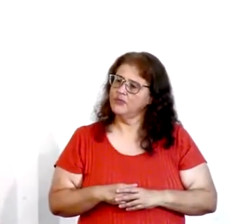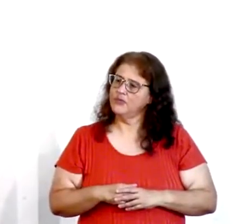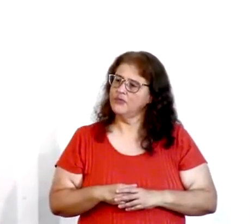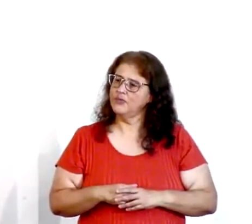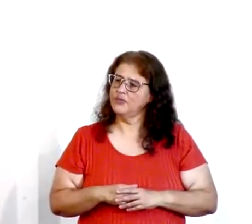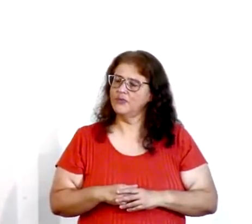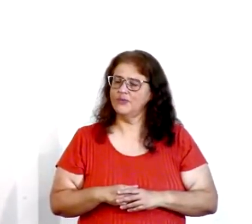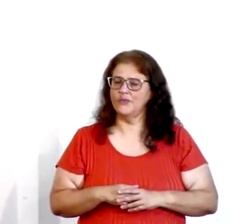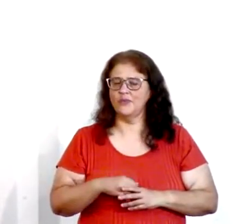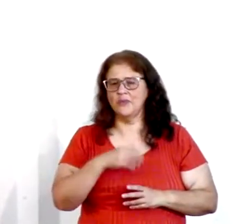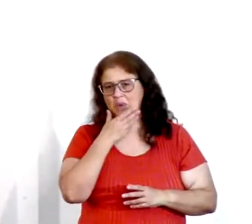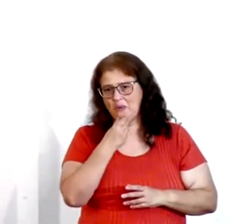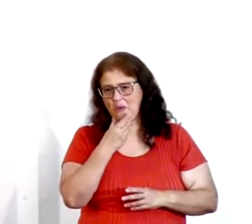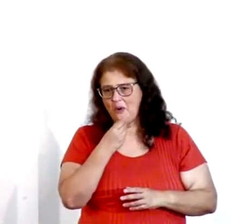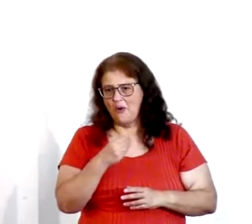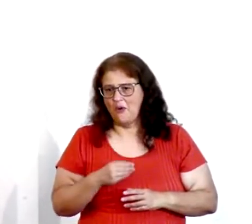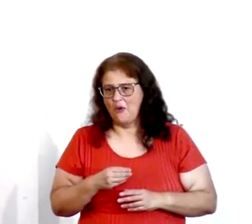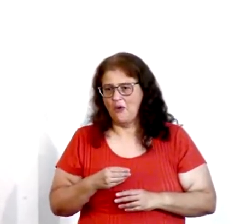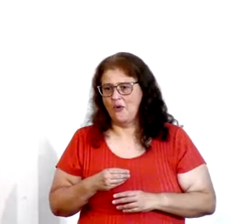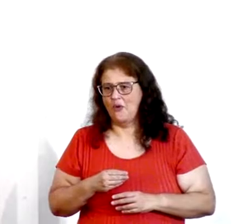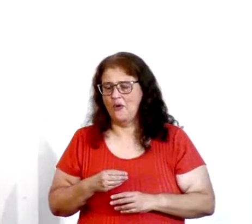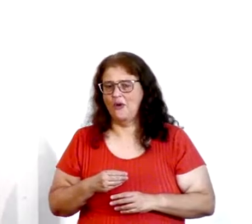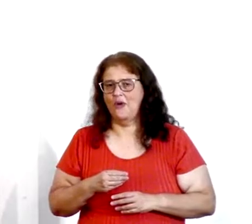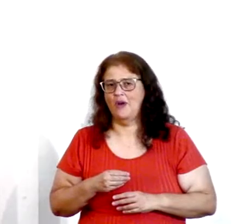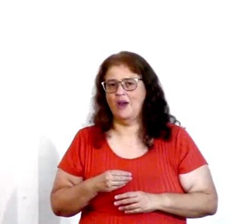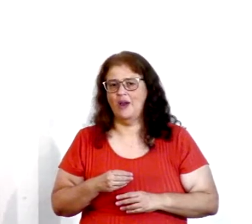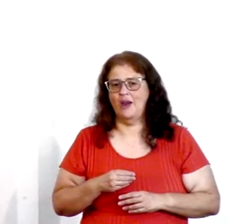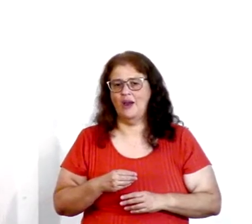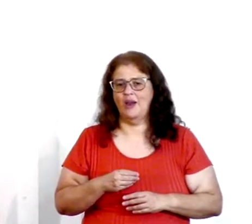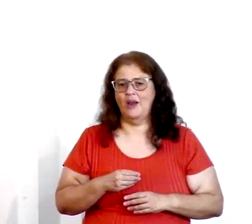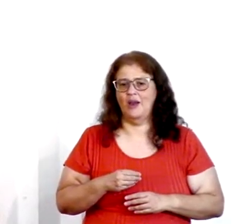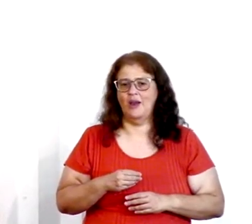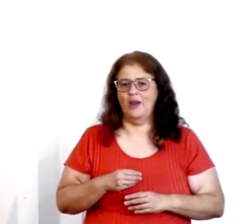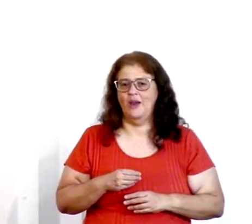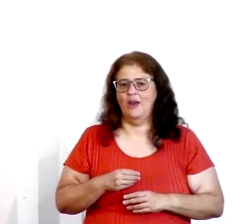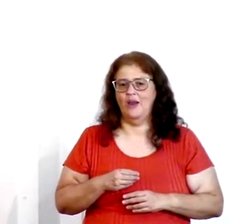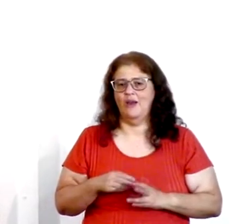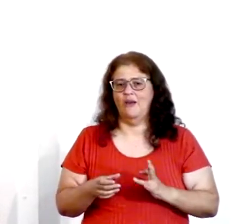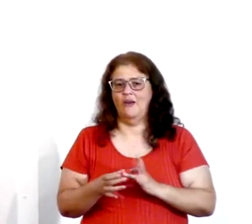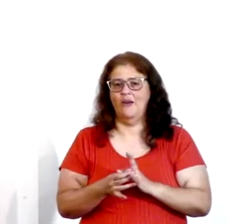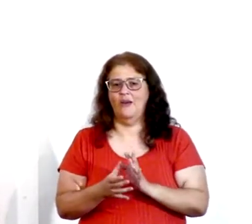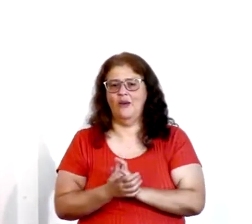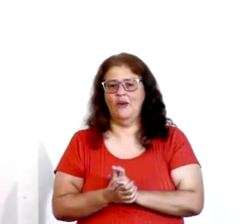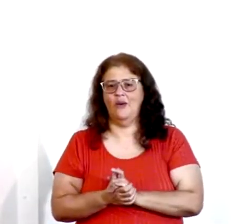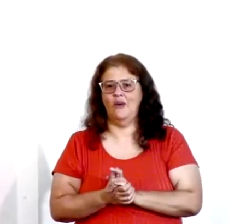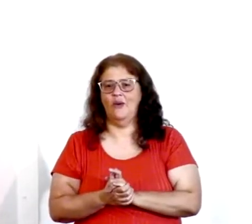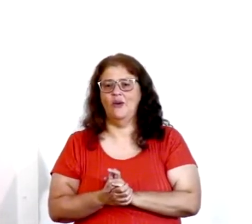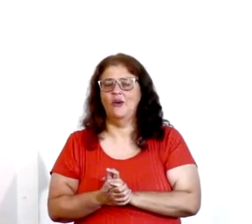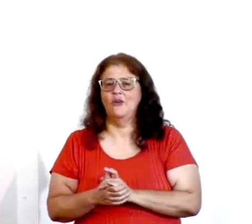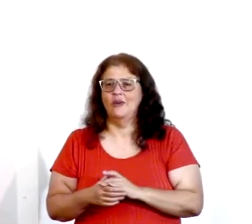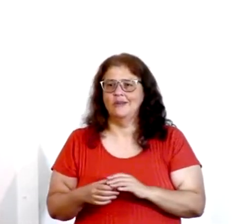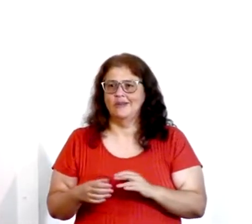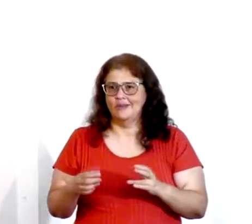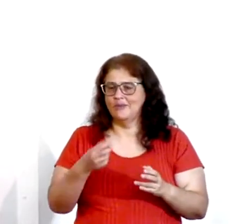95% das mulheres na igreja amariam estar casada com um homem como